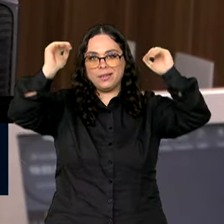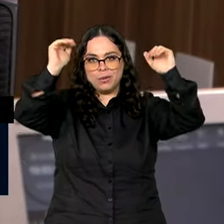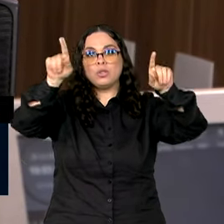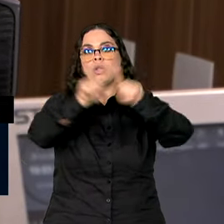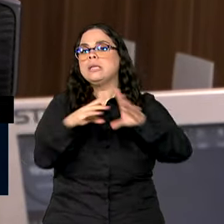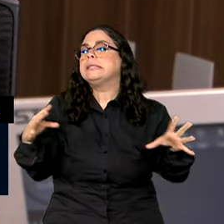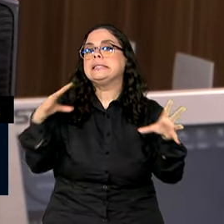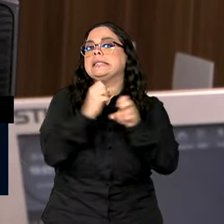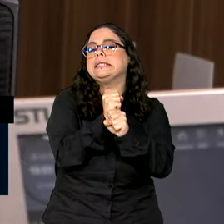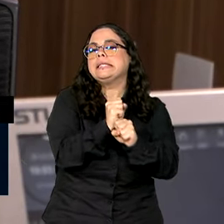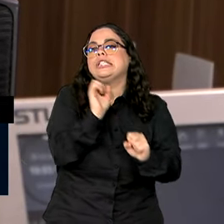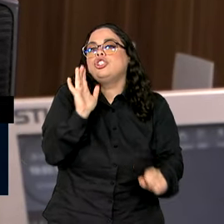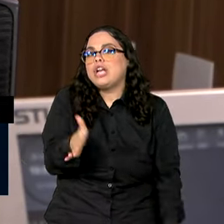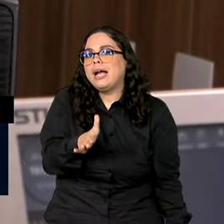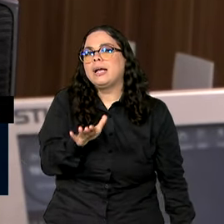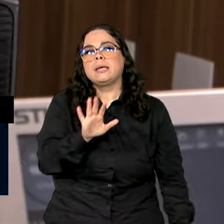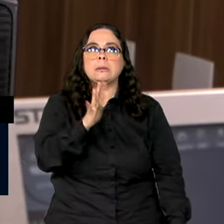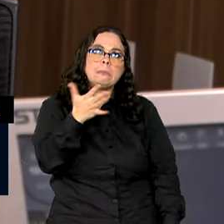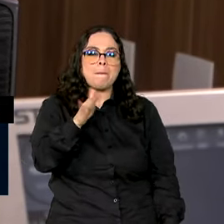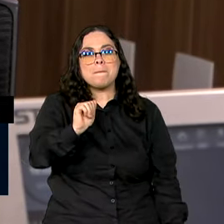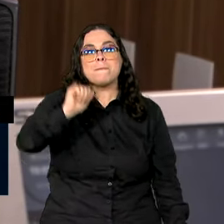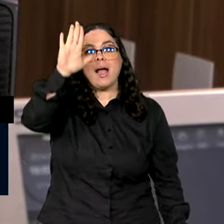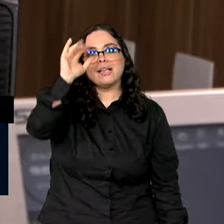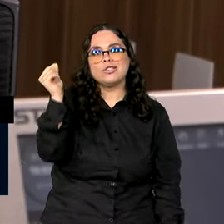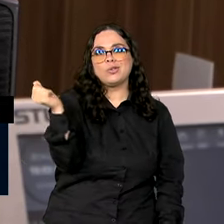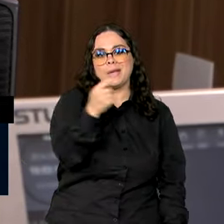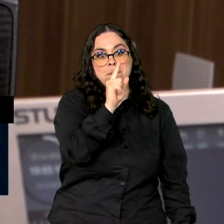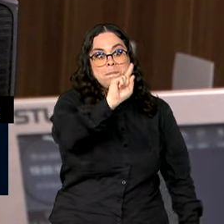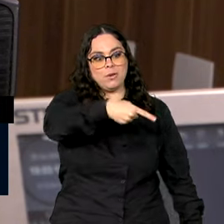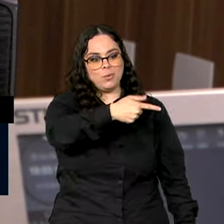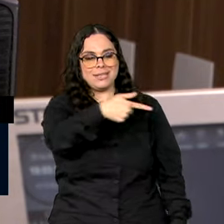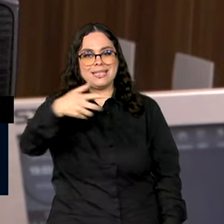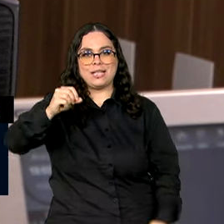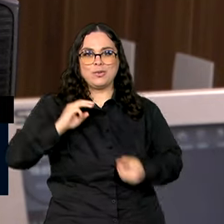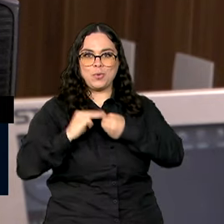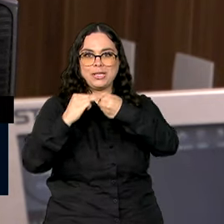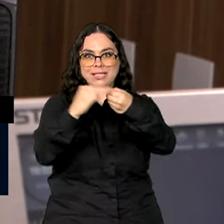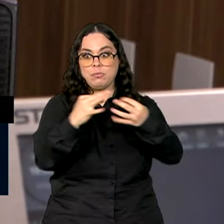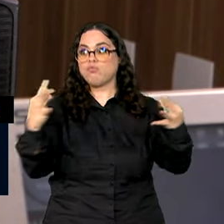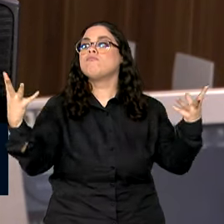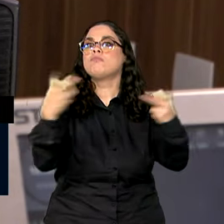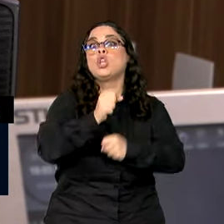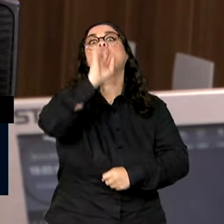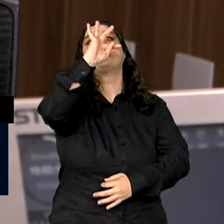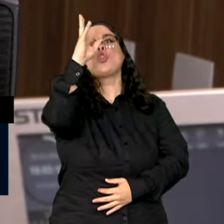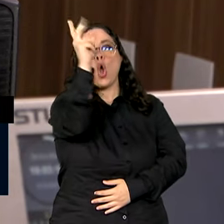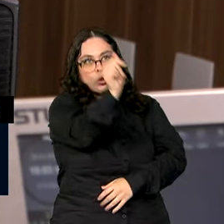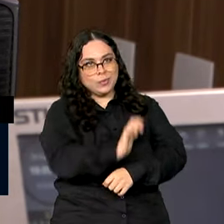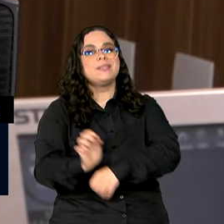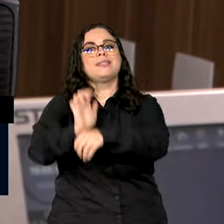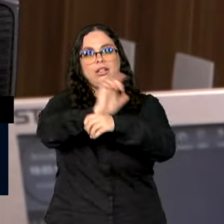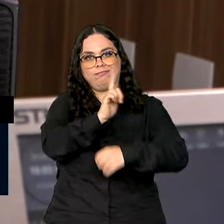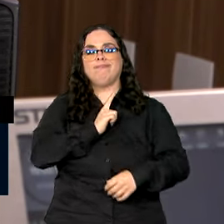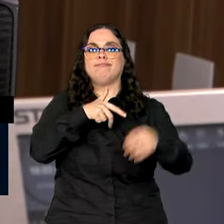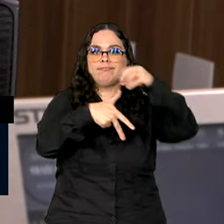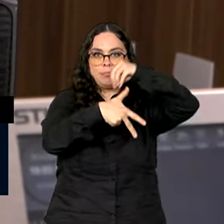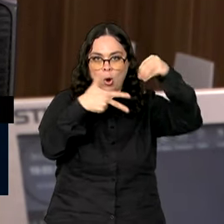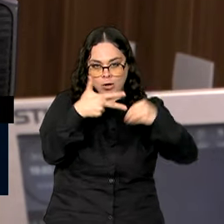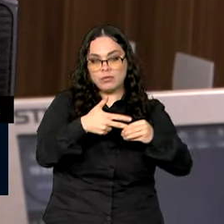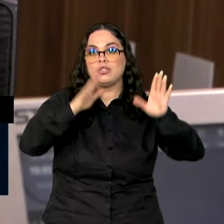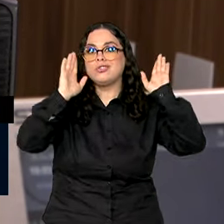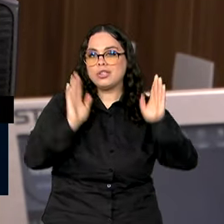em 1700 um pouco mais de de municípios portanto alcança todo o território nacional são